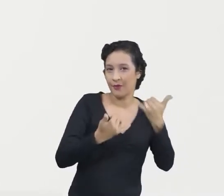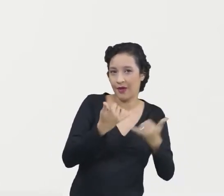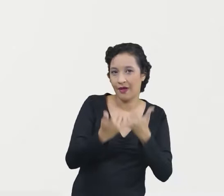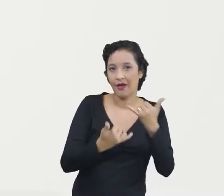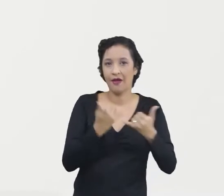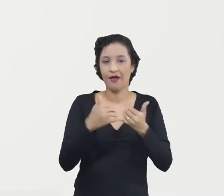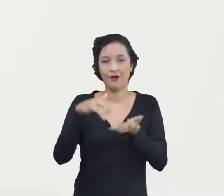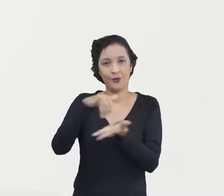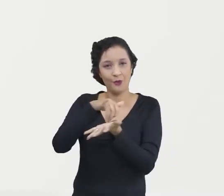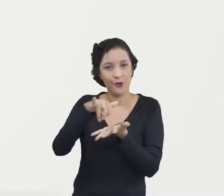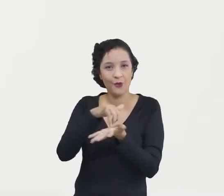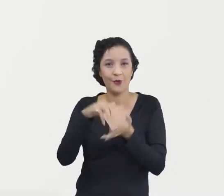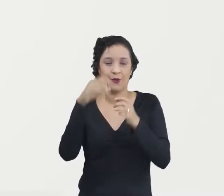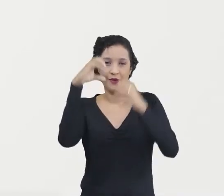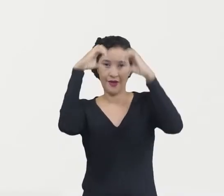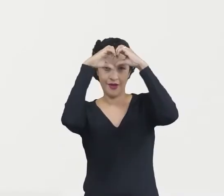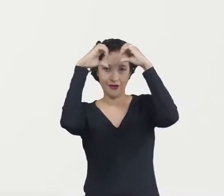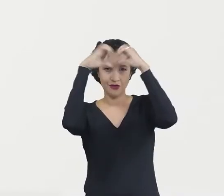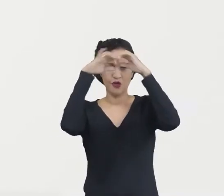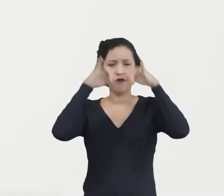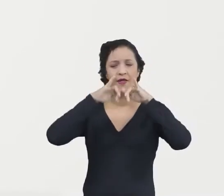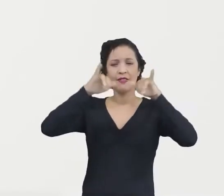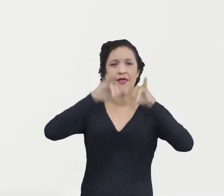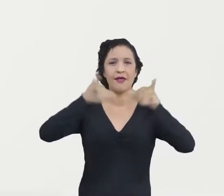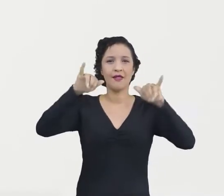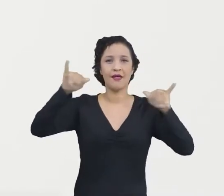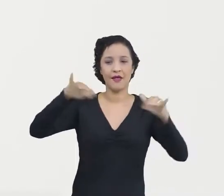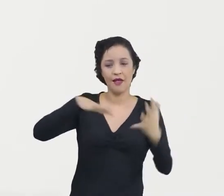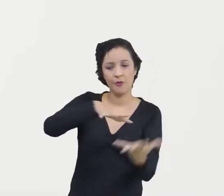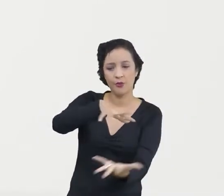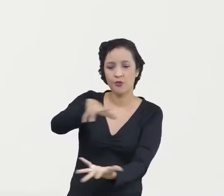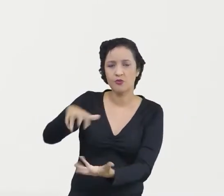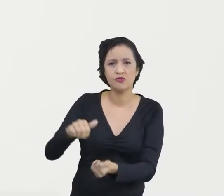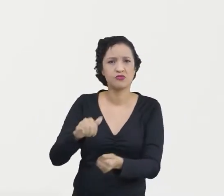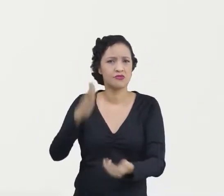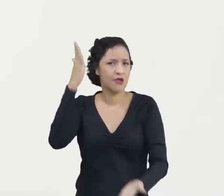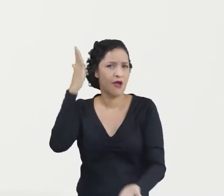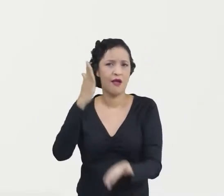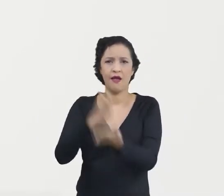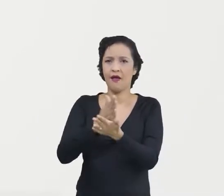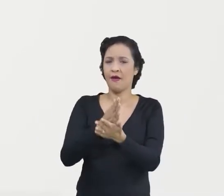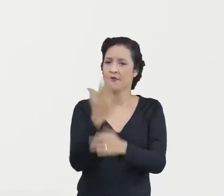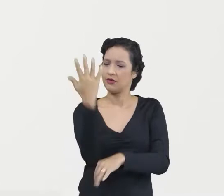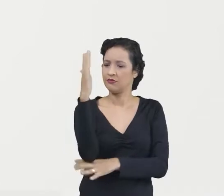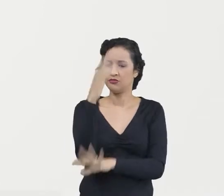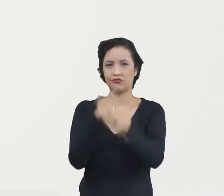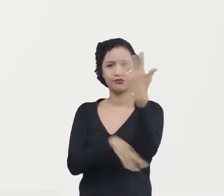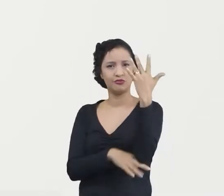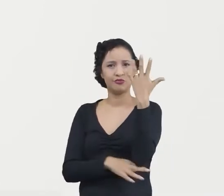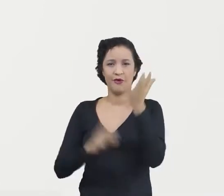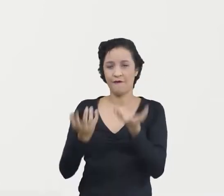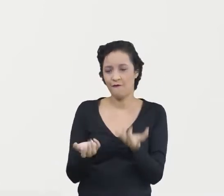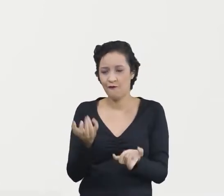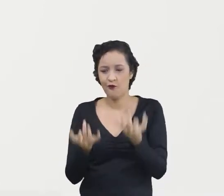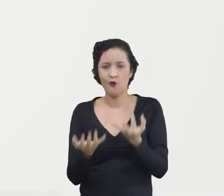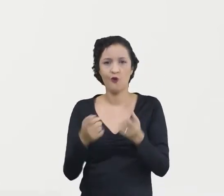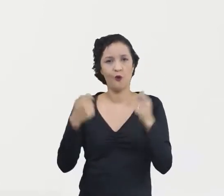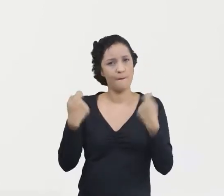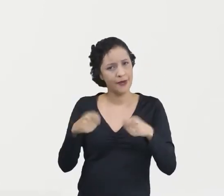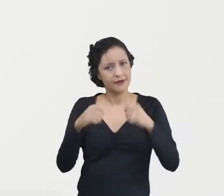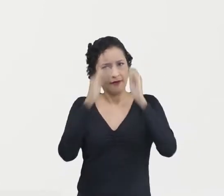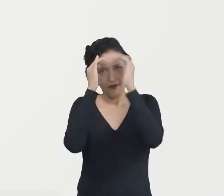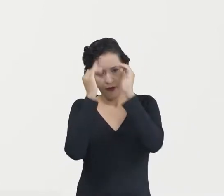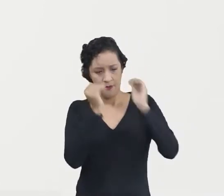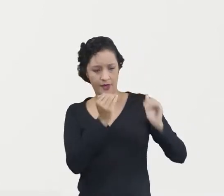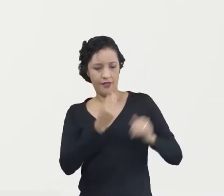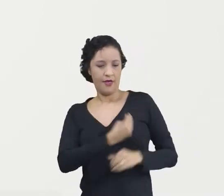declarar. Nada de queimada ou derrubada, a vida agora é respeitada, todo mundo vai